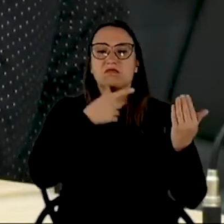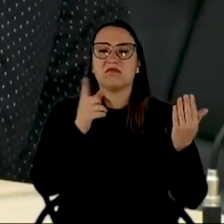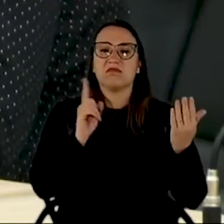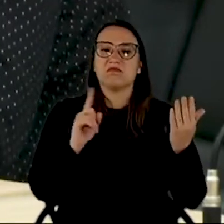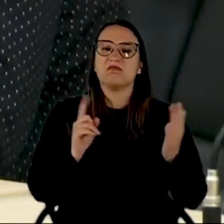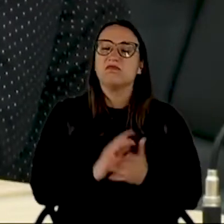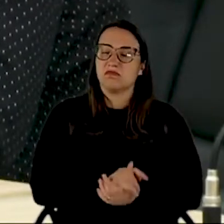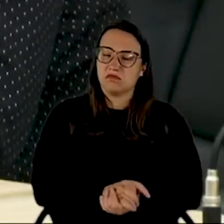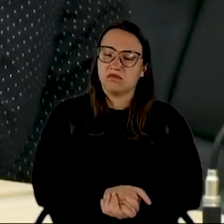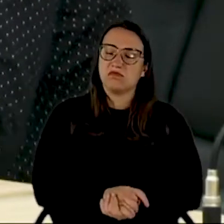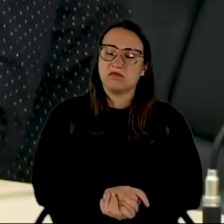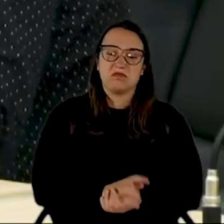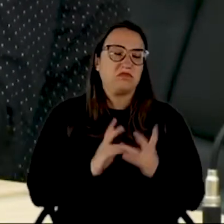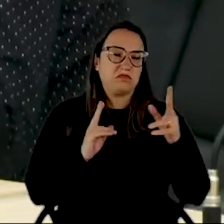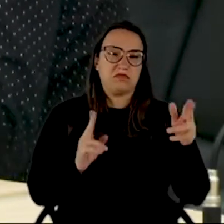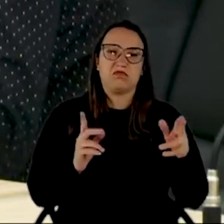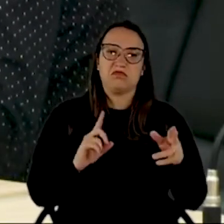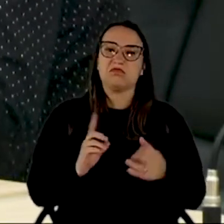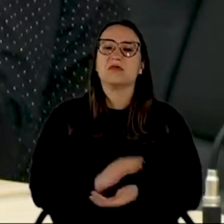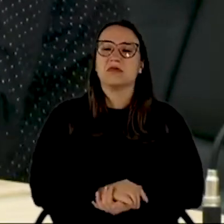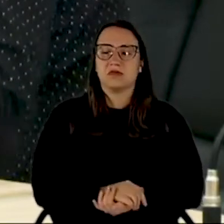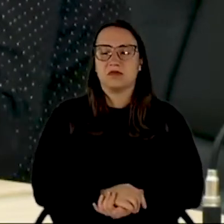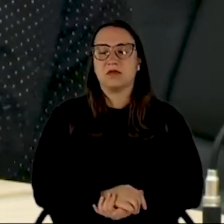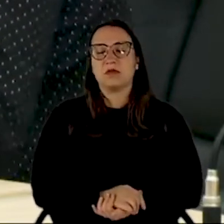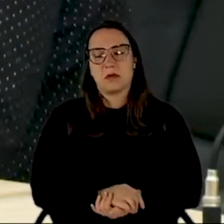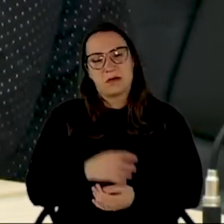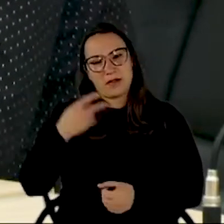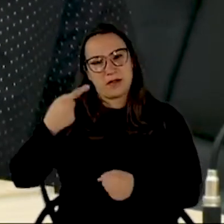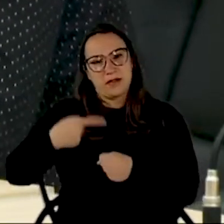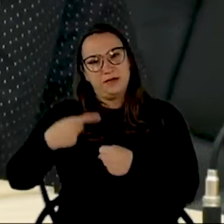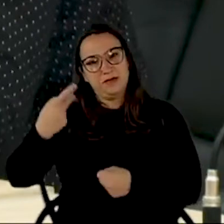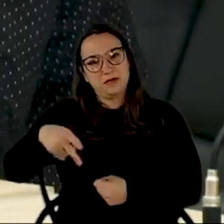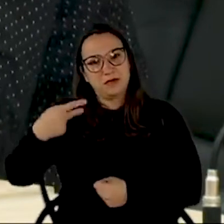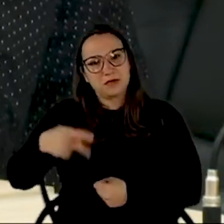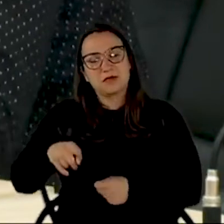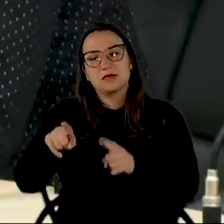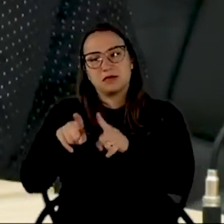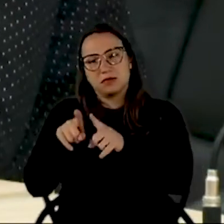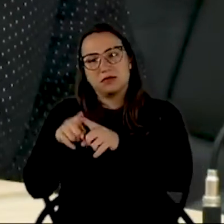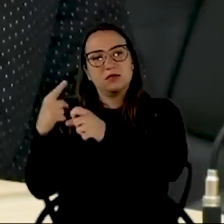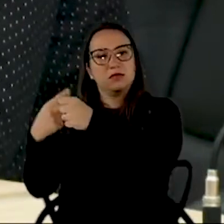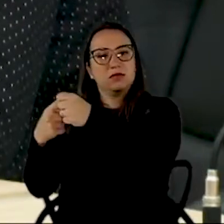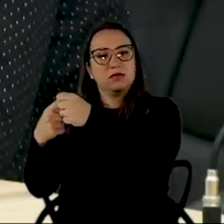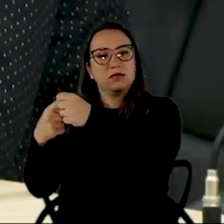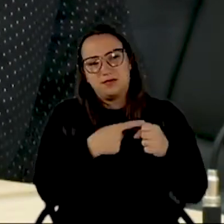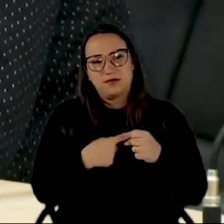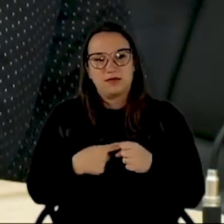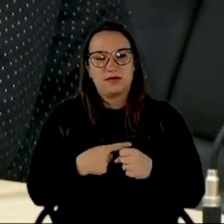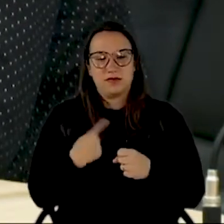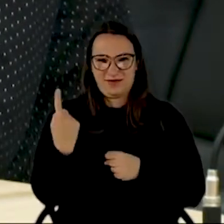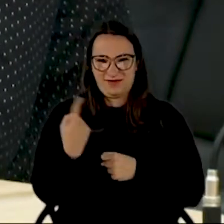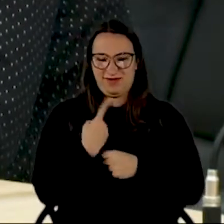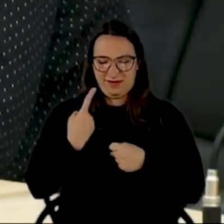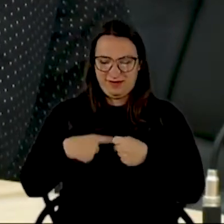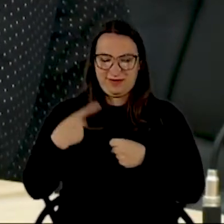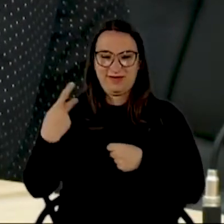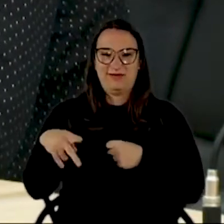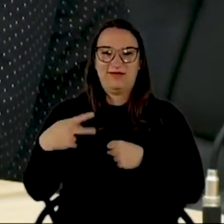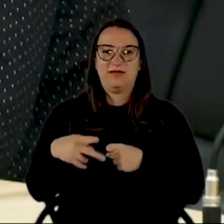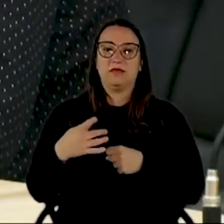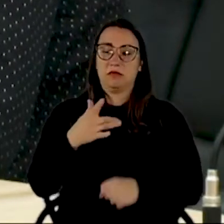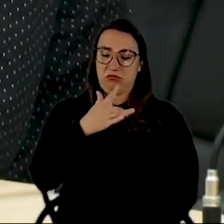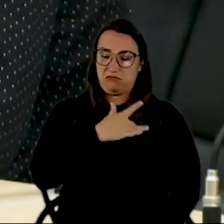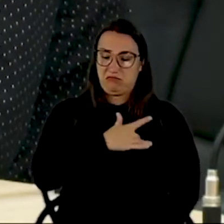ver, não só no nosso município, mas em outros municípios também, mas vou dizer aqui no nosso município, pessoas